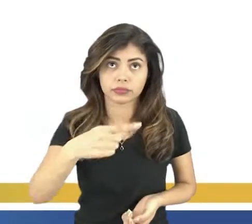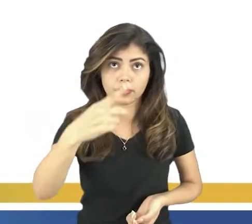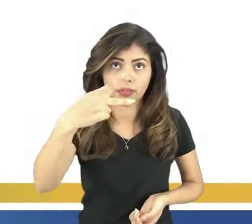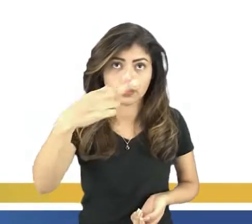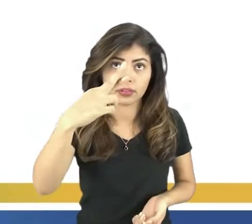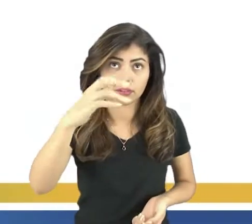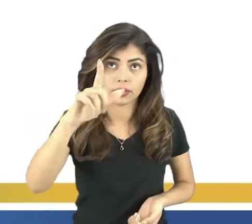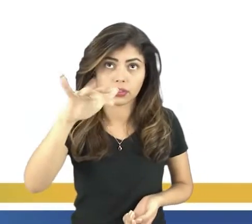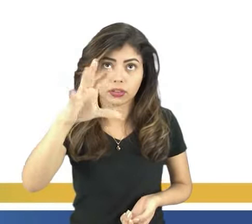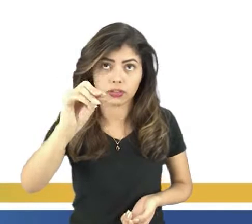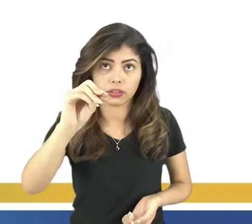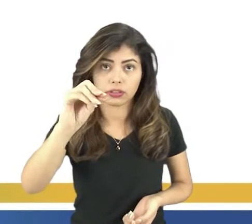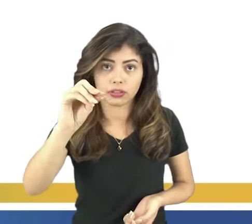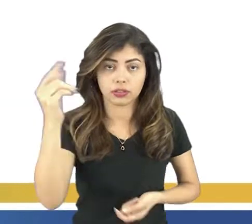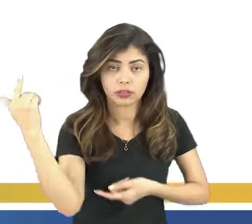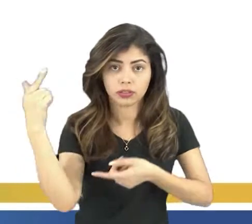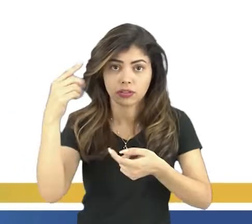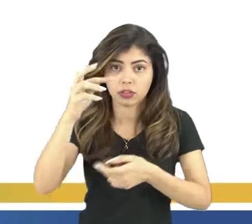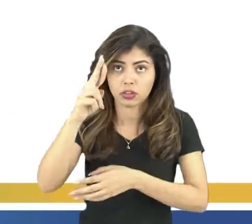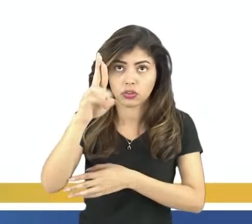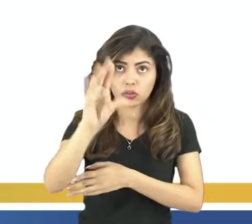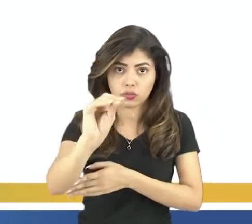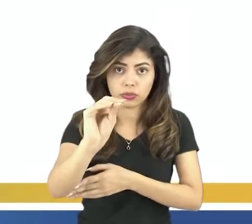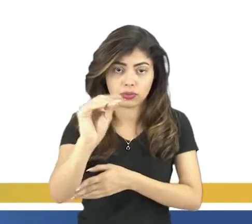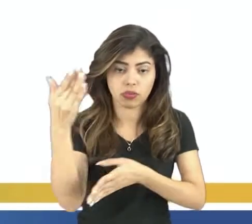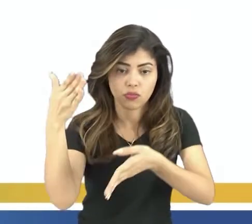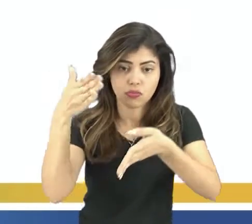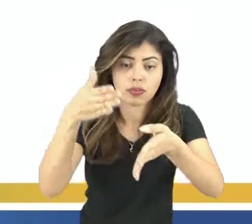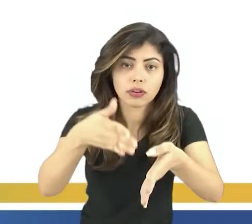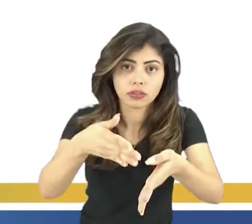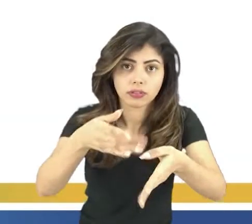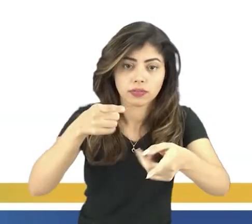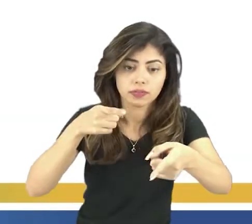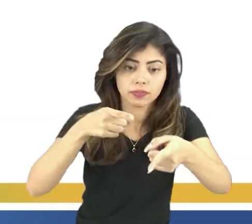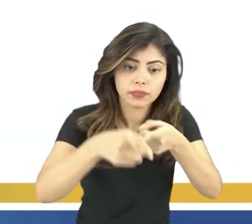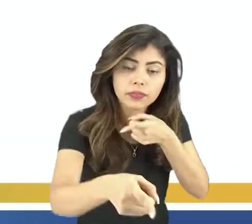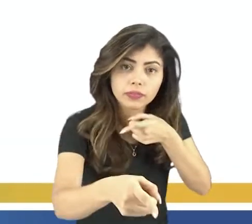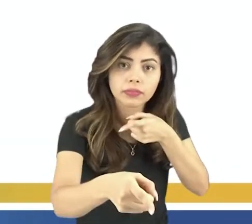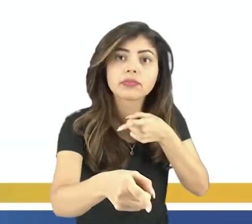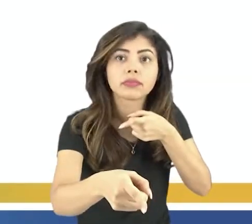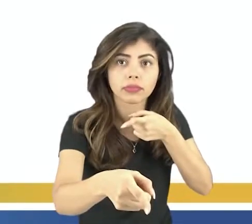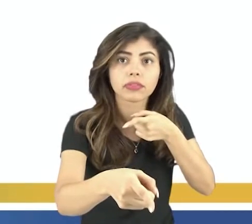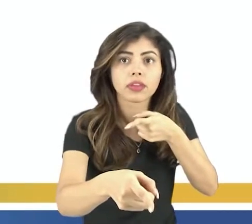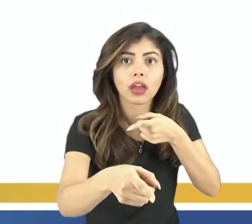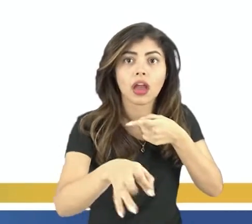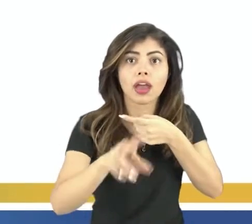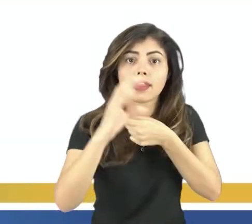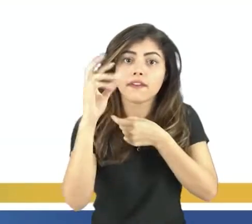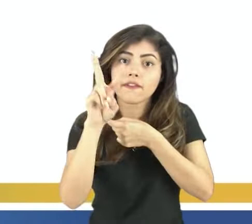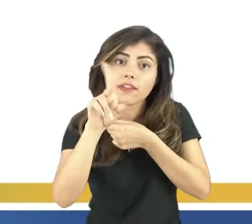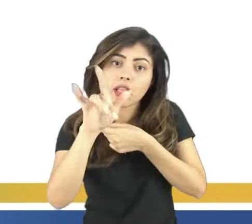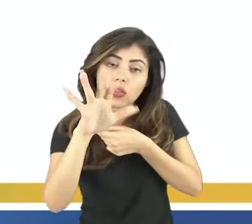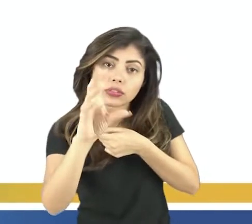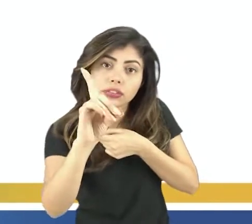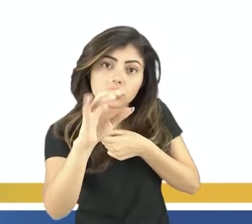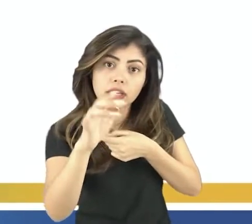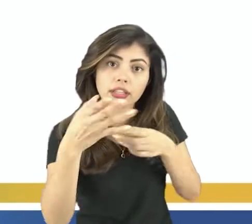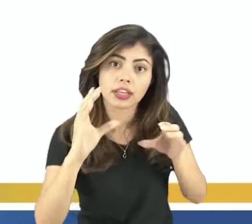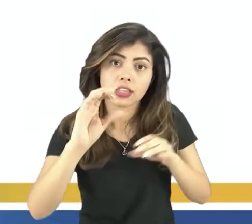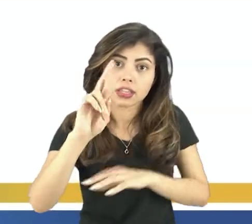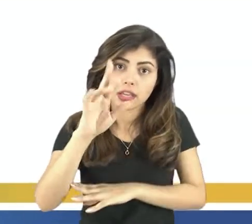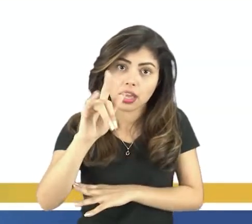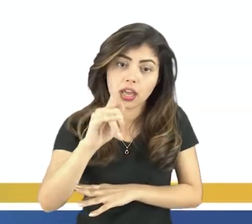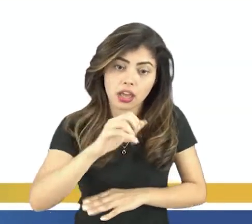vai dizer assim, ó, paralela ao eixo do tubo. Ou seja, ele está dizendo que essa velocidade dessa carga